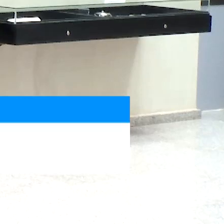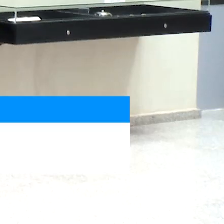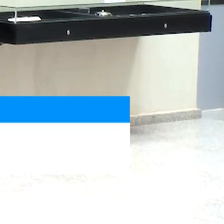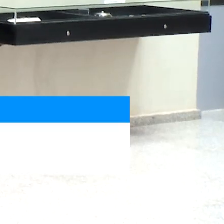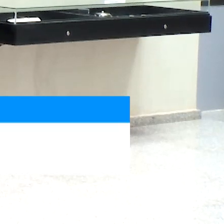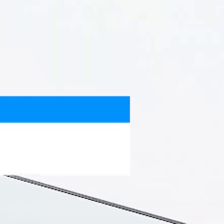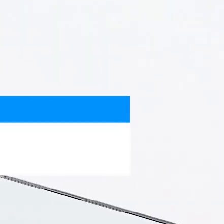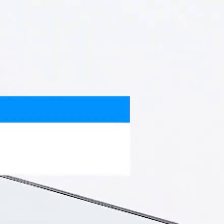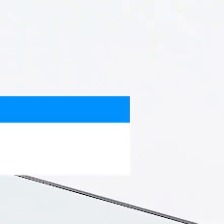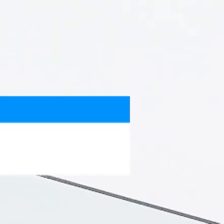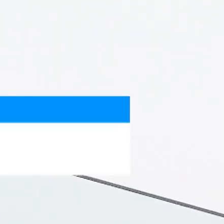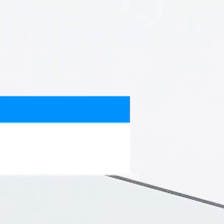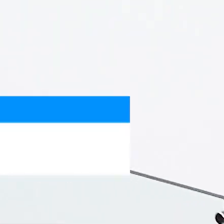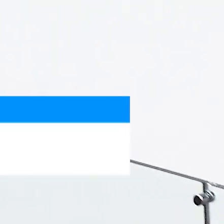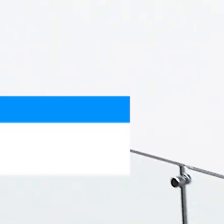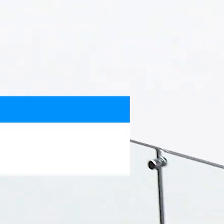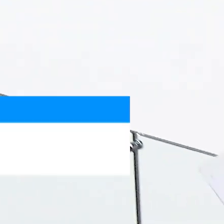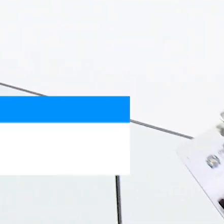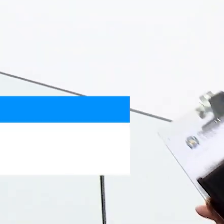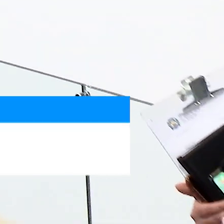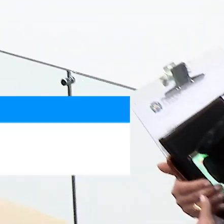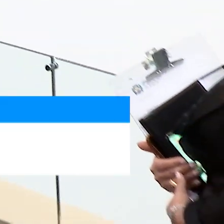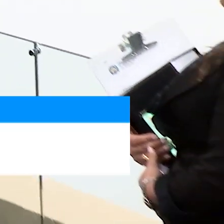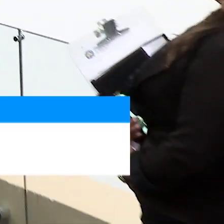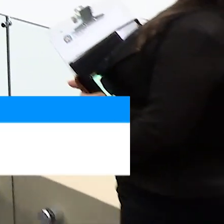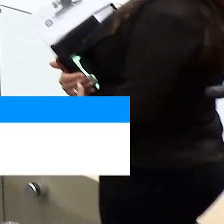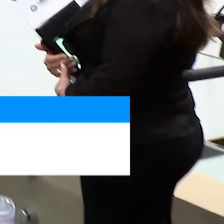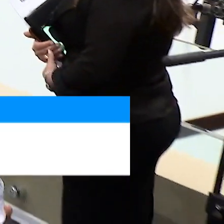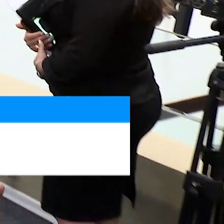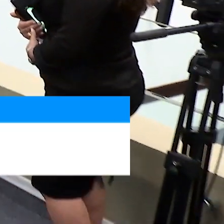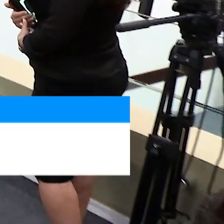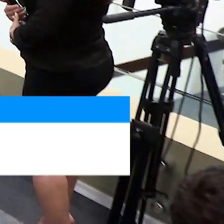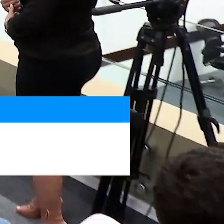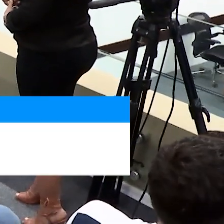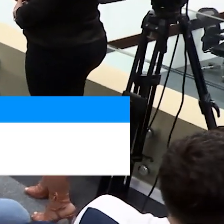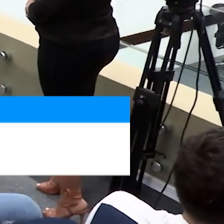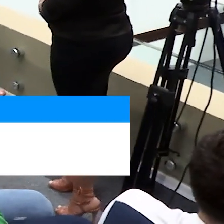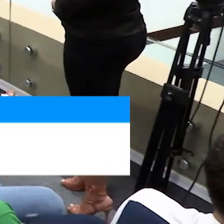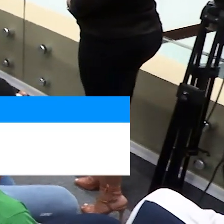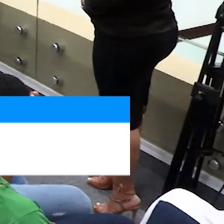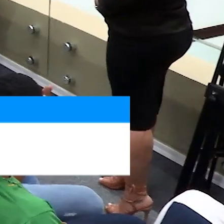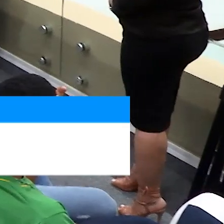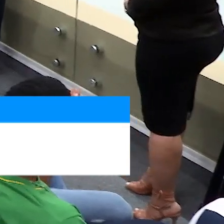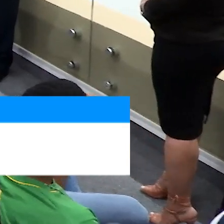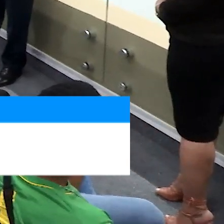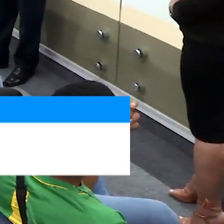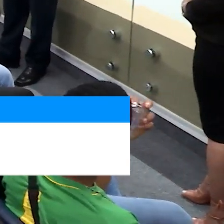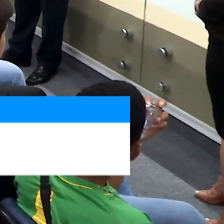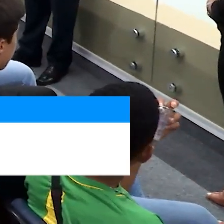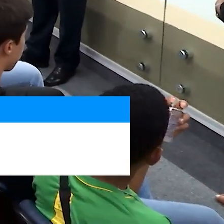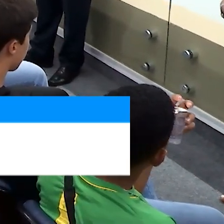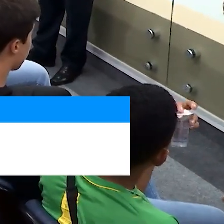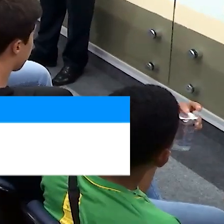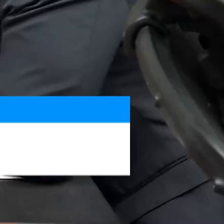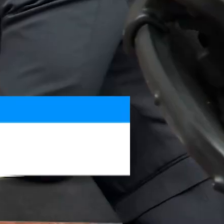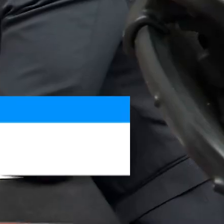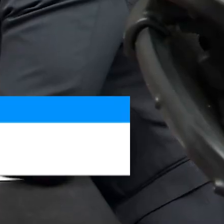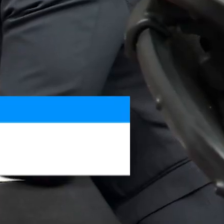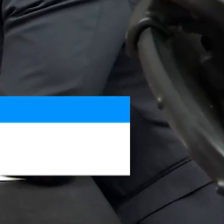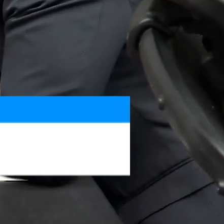parte do nosso dia a dia. O deputado estadual Júnior Mock, do MDB, apresentou aos jovens o plenário Júlio